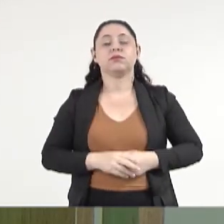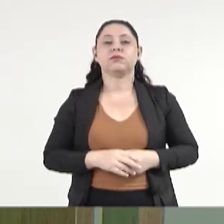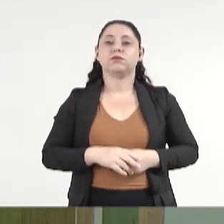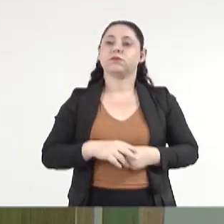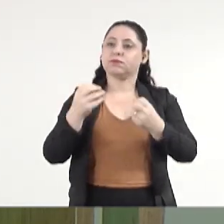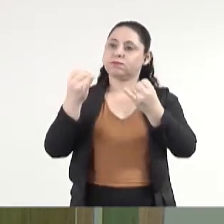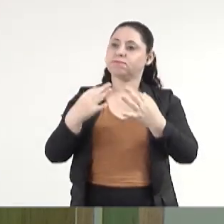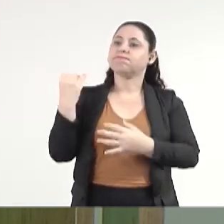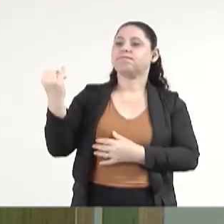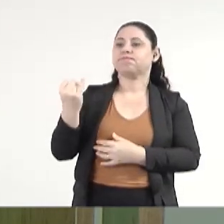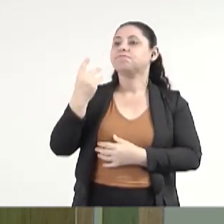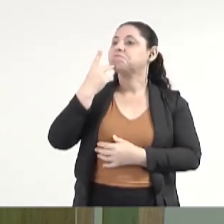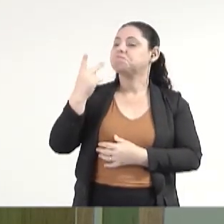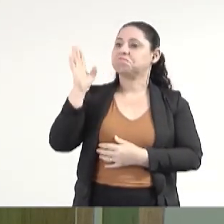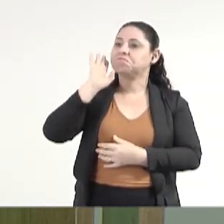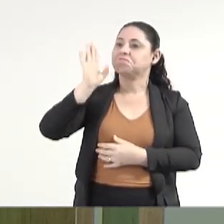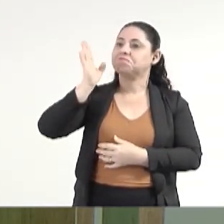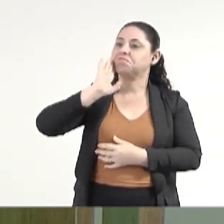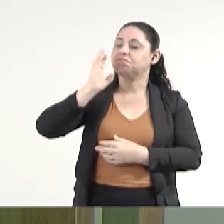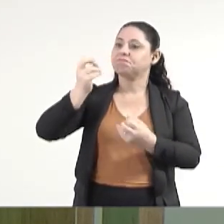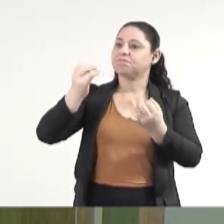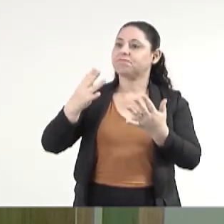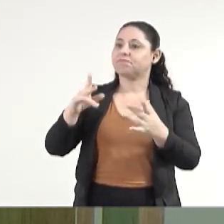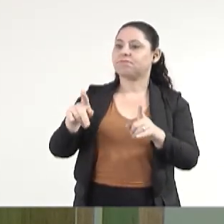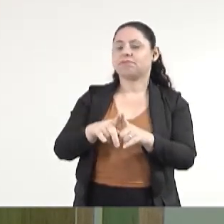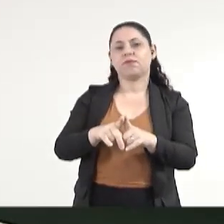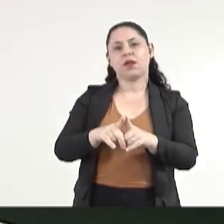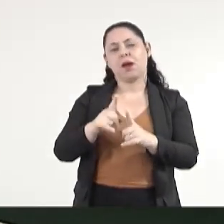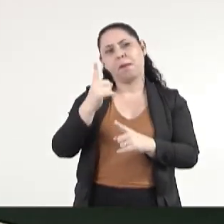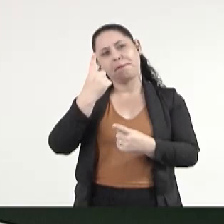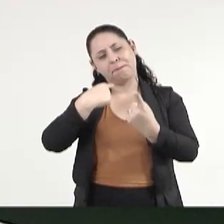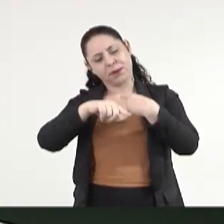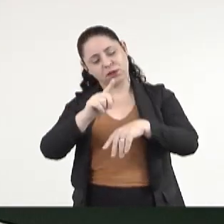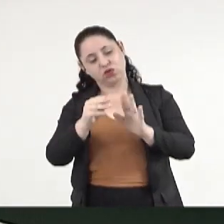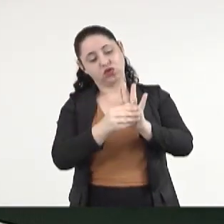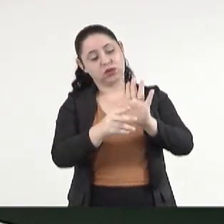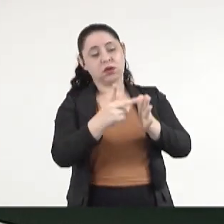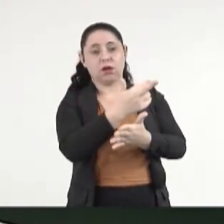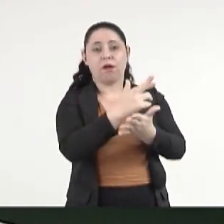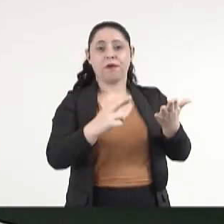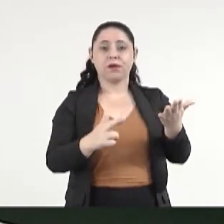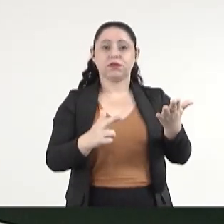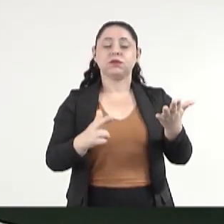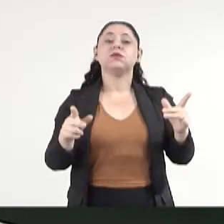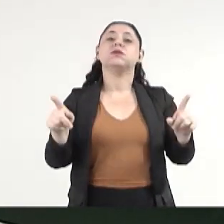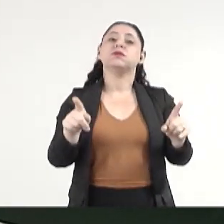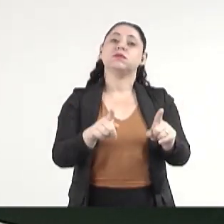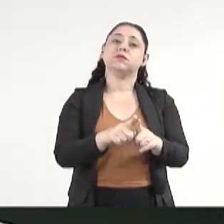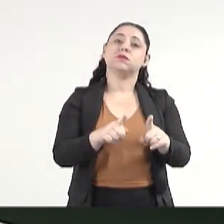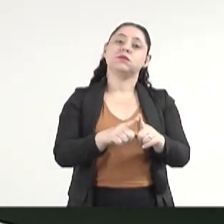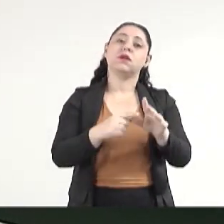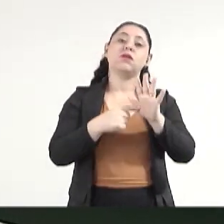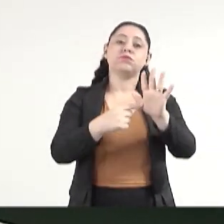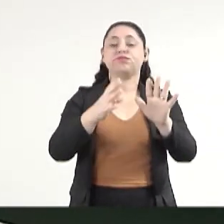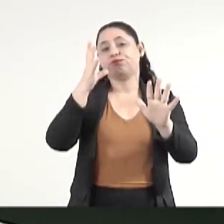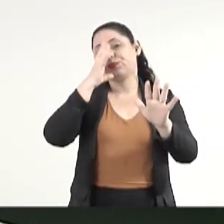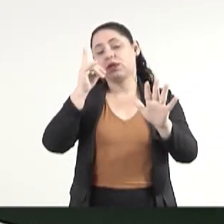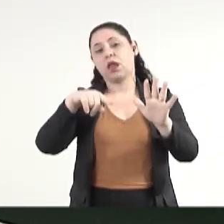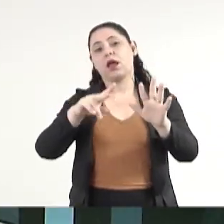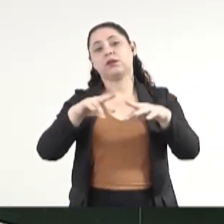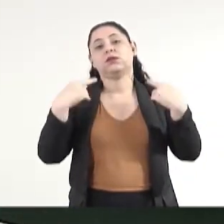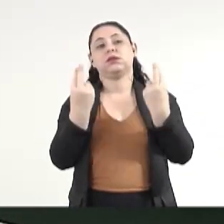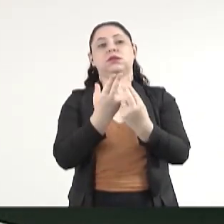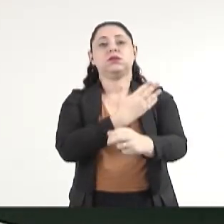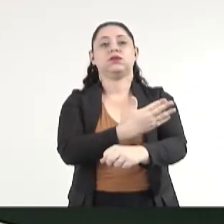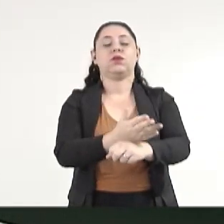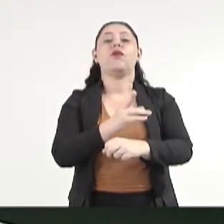pelo que a senhora falou, né, esses relatos que a senhora trouxe agora, que inclusive deve se transformar em indicações e requerimentos, que inclusive quem nos acompanha aqui, acompanha as